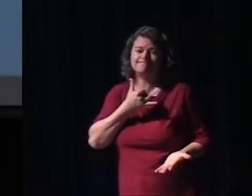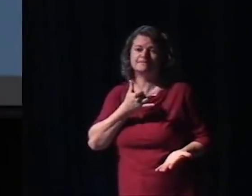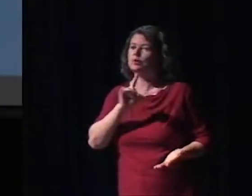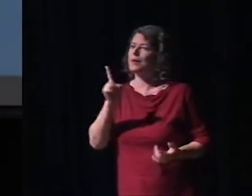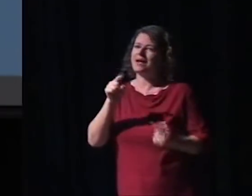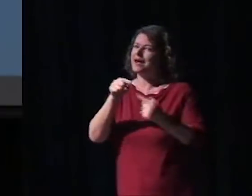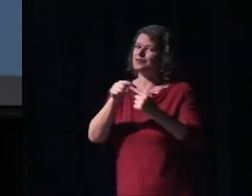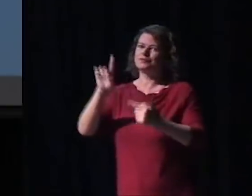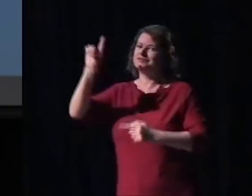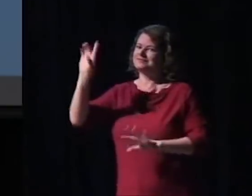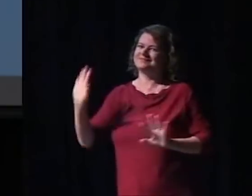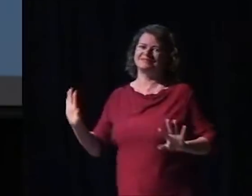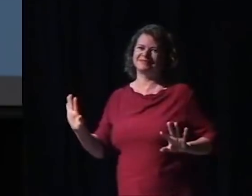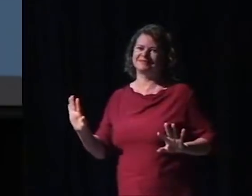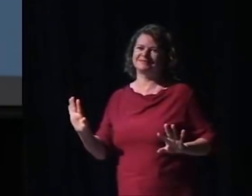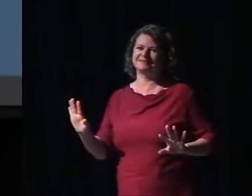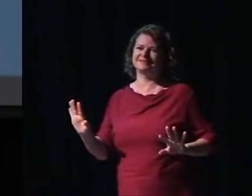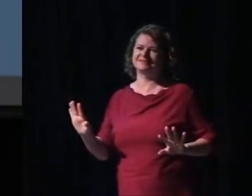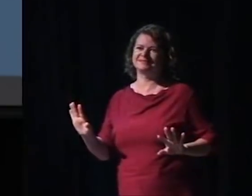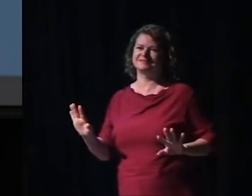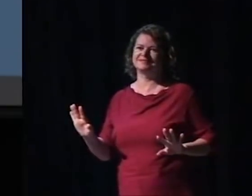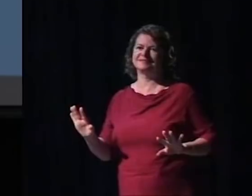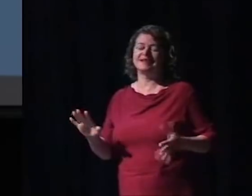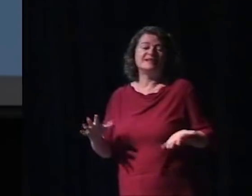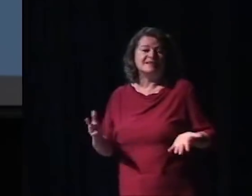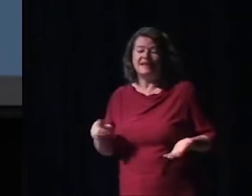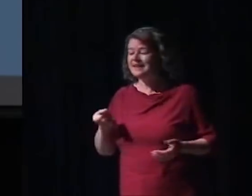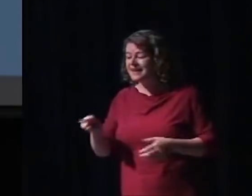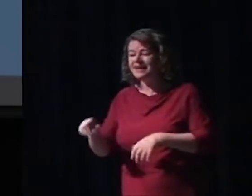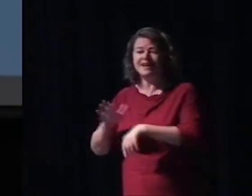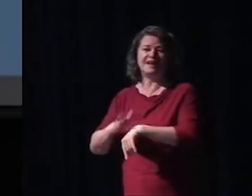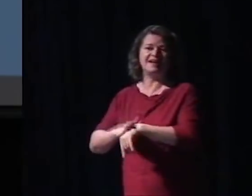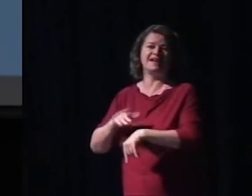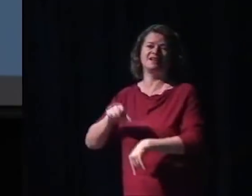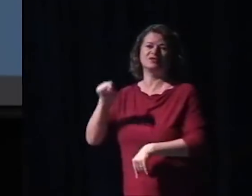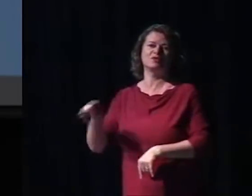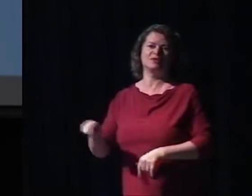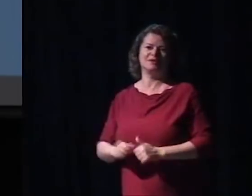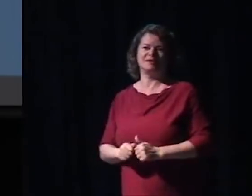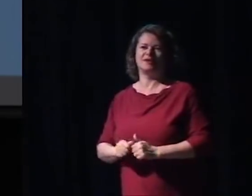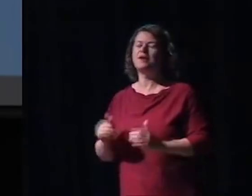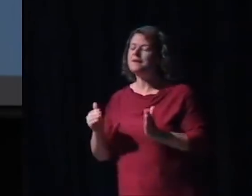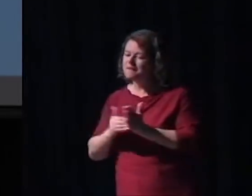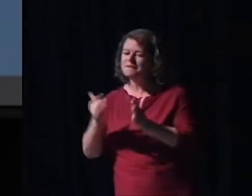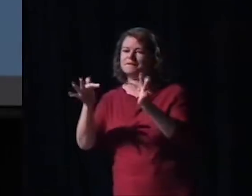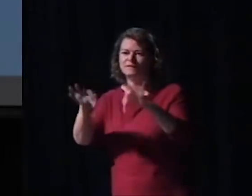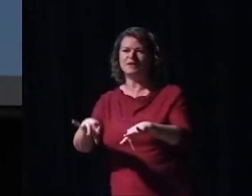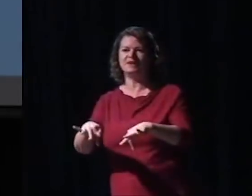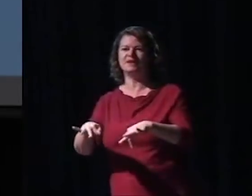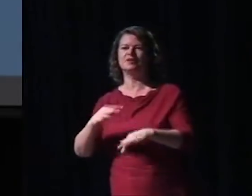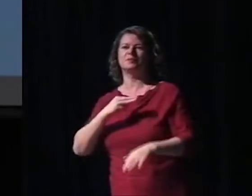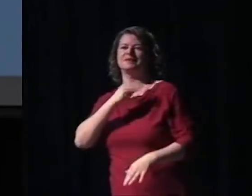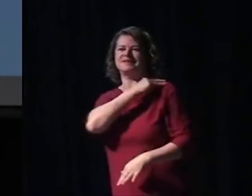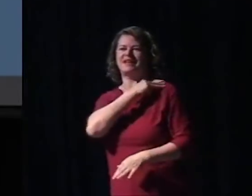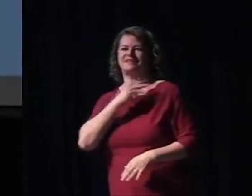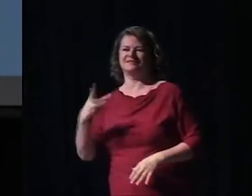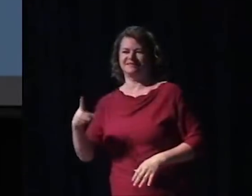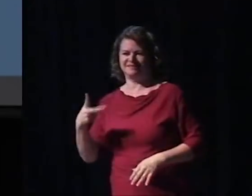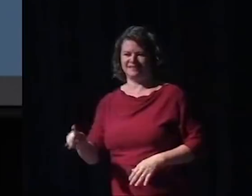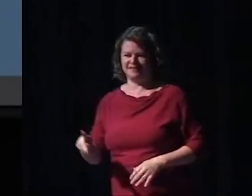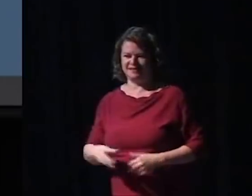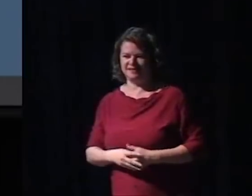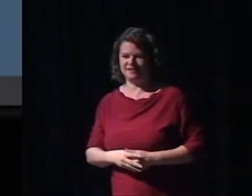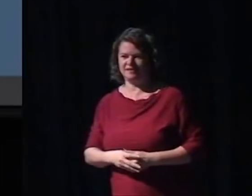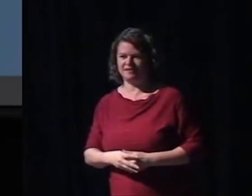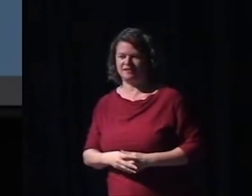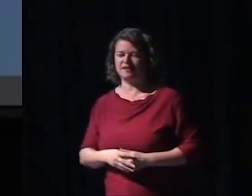mas foi a única forma dele terminar o ministério dele. Um homem